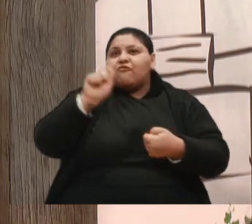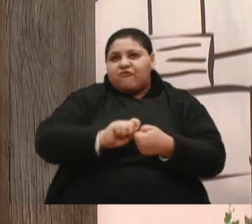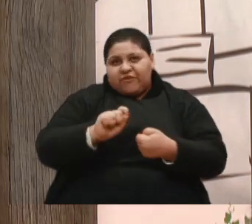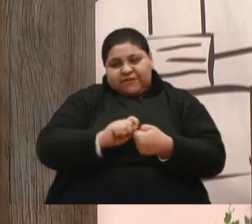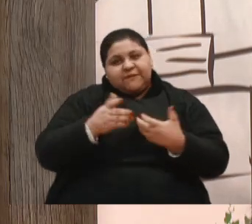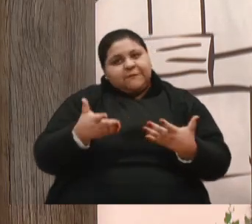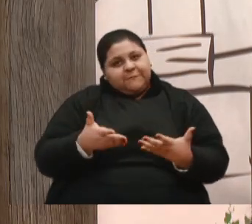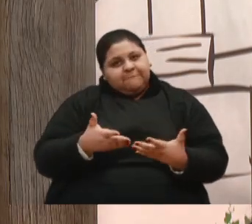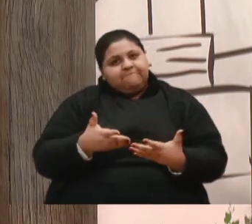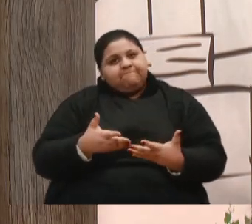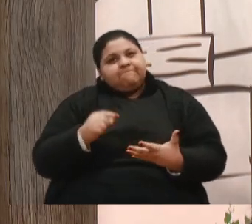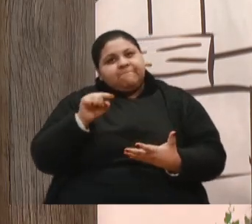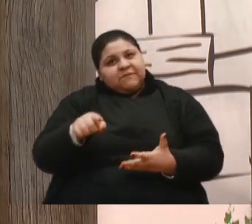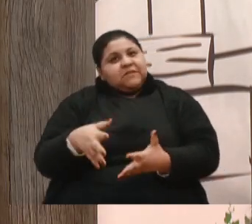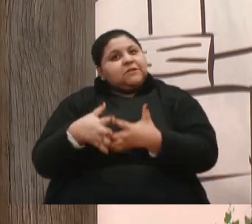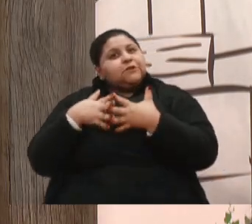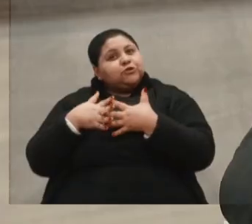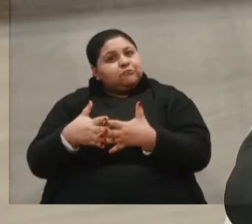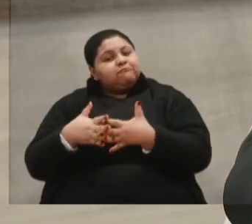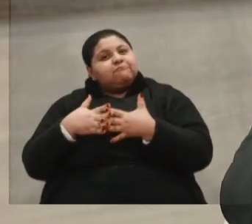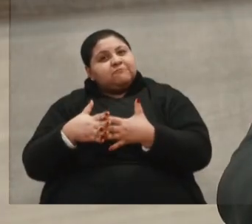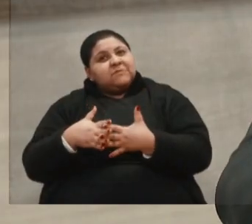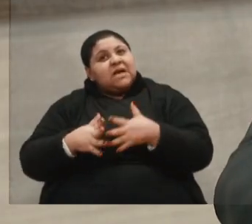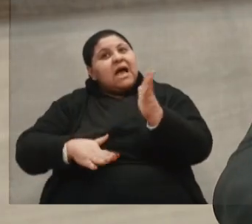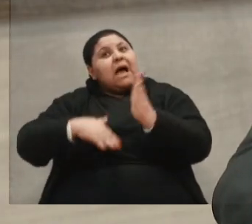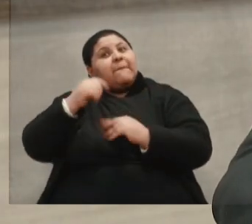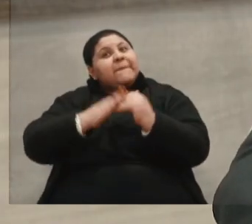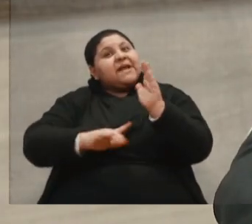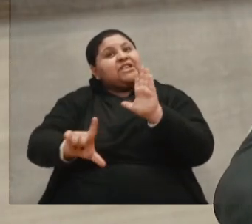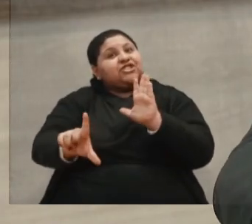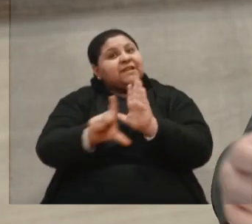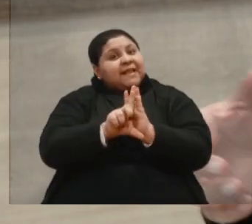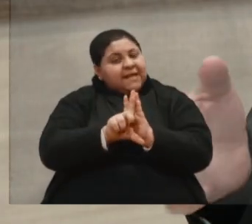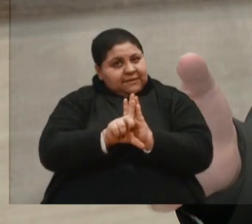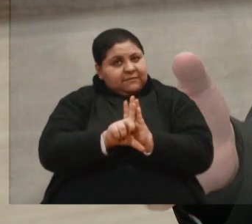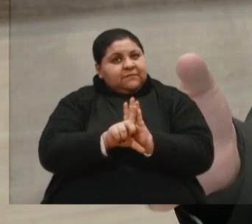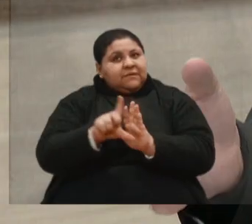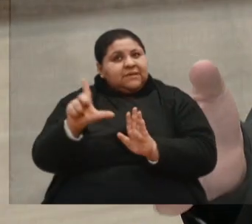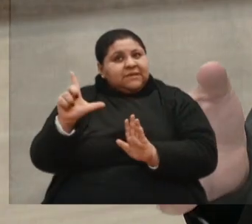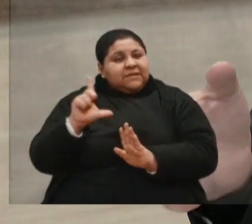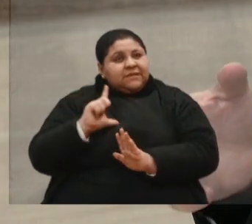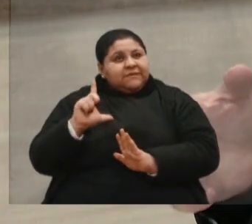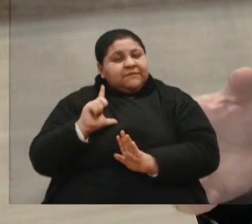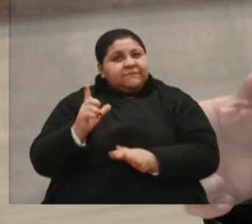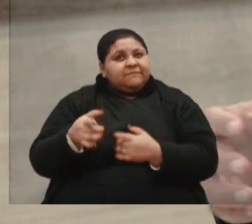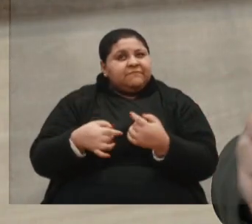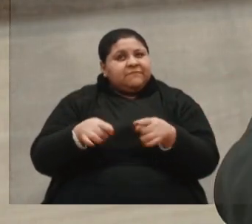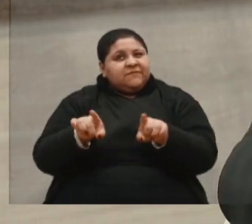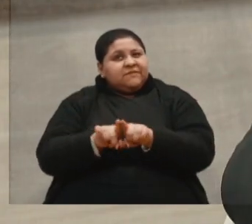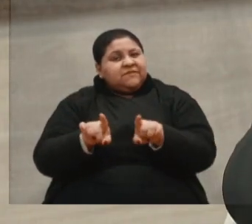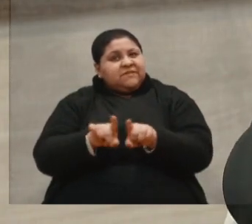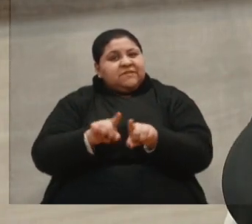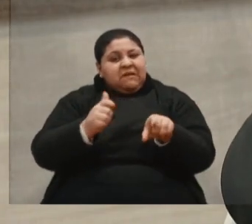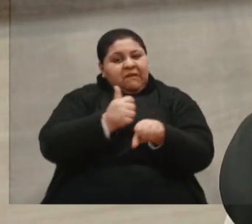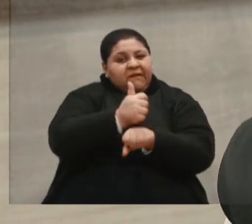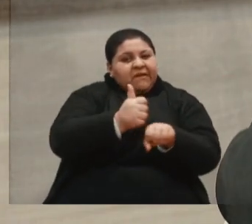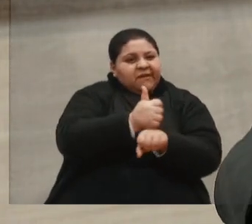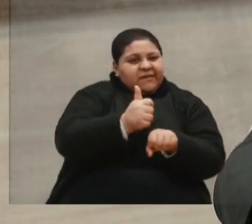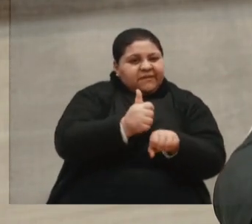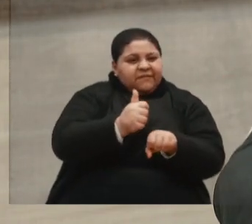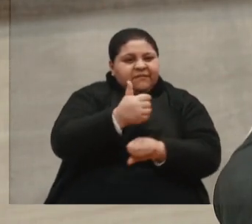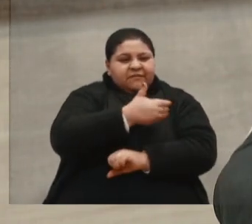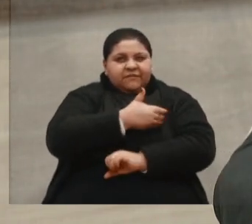que ele não cometeu. Claro, né? aí atrapalha a própria aplicação e tu vai ter uma ocupação também